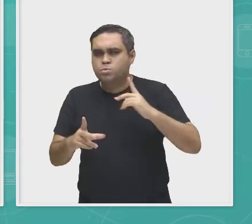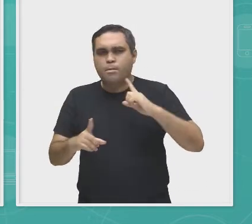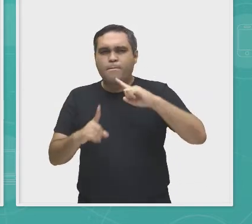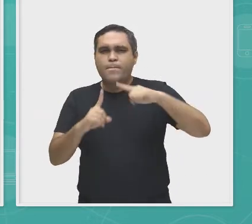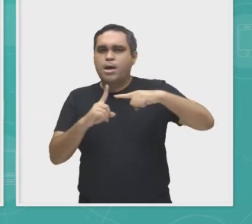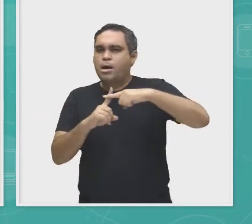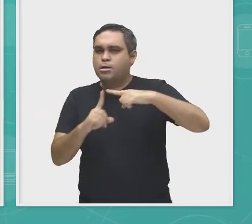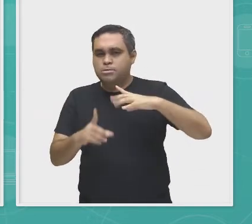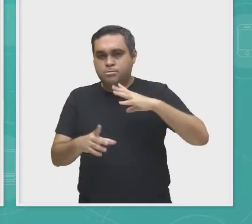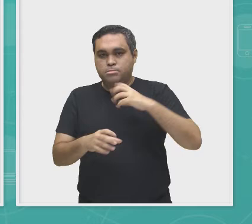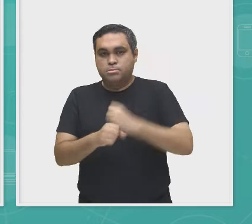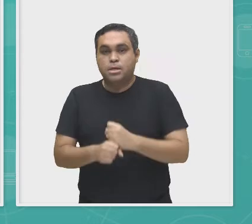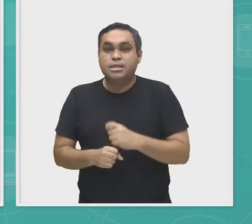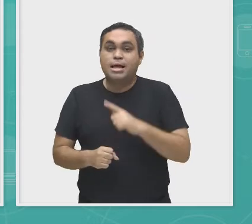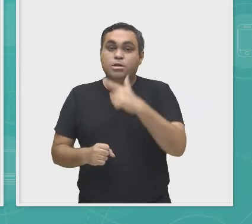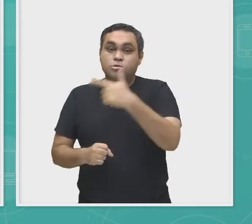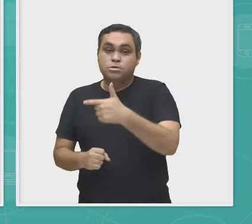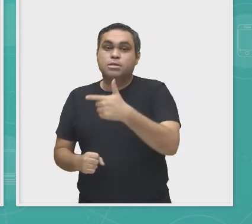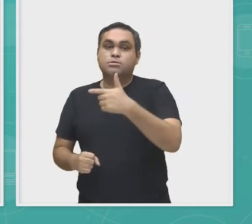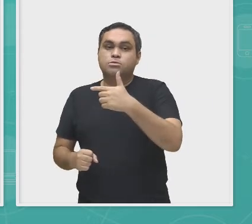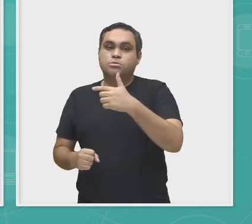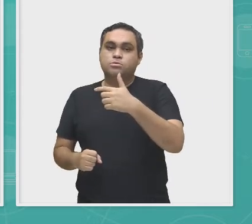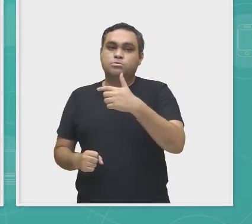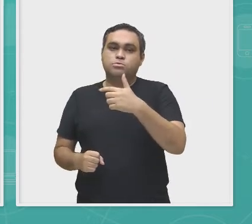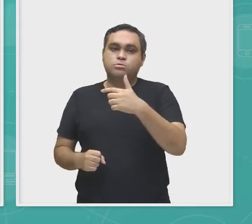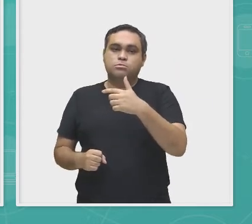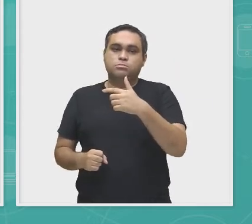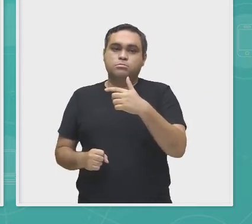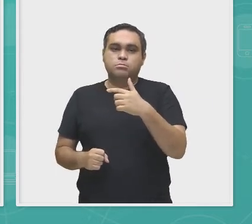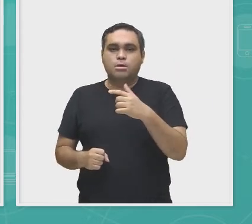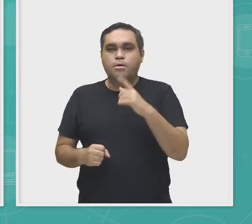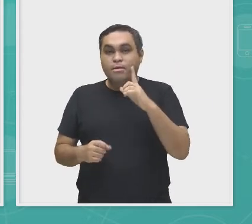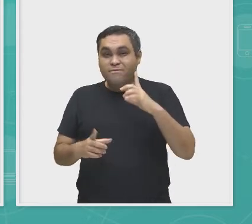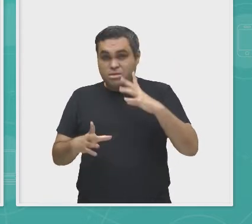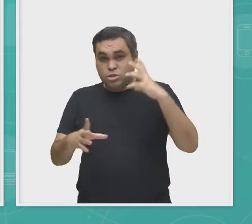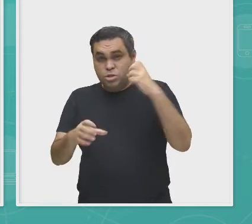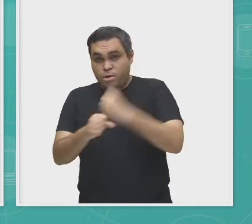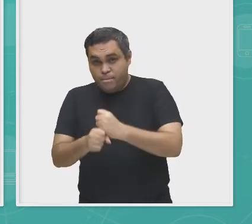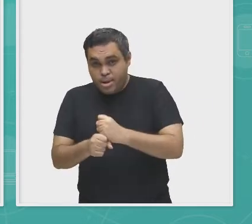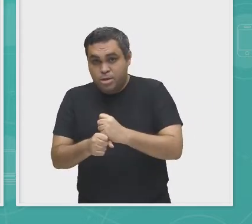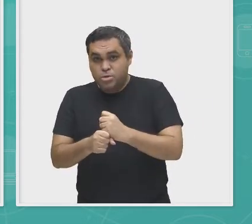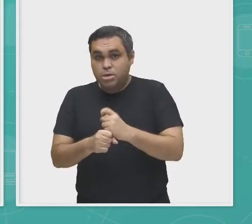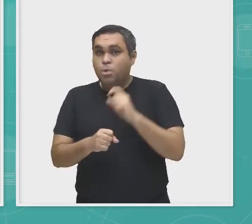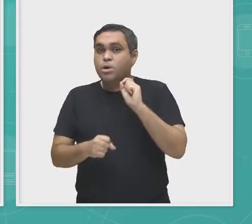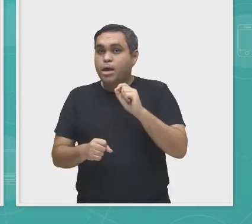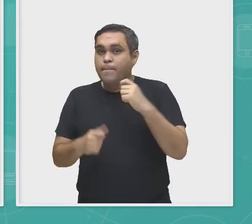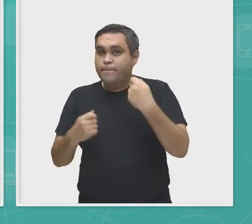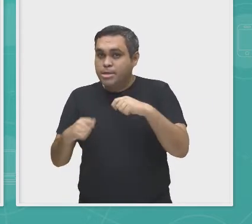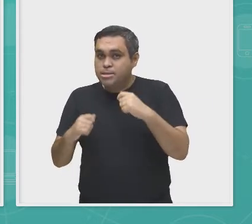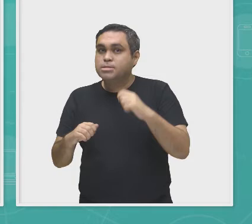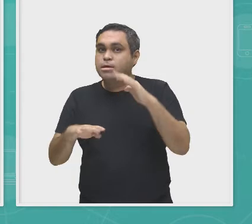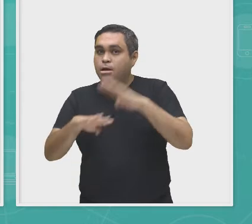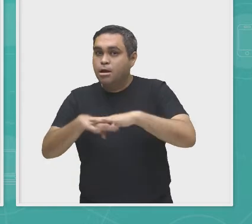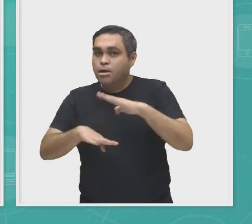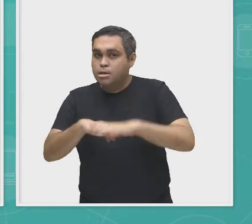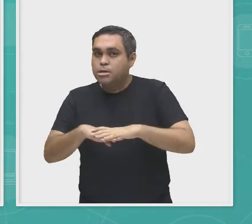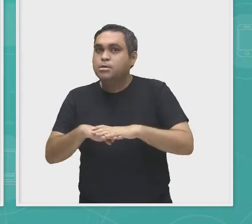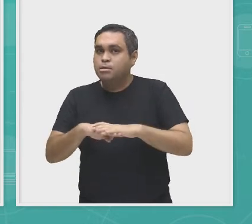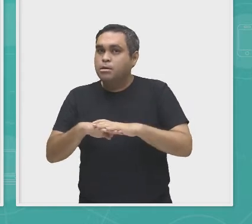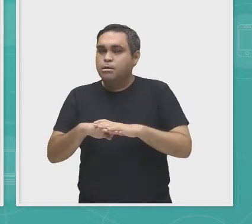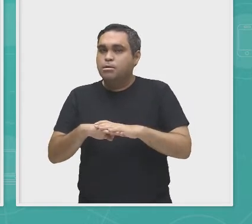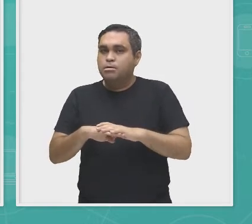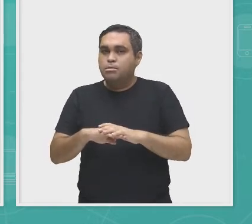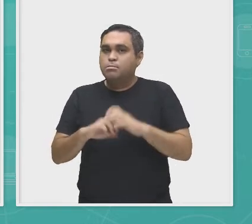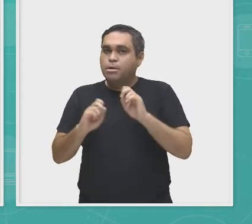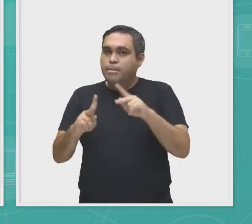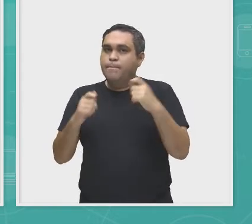295, correto? Na dúvida, pega e faz as contas bonitinho, né? Eu faço assim de cabeça, mas